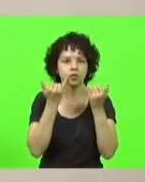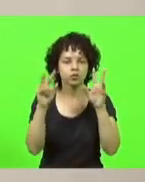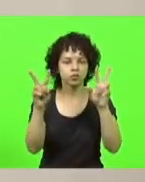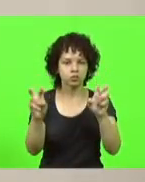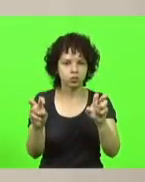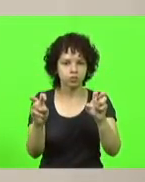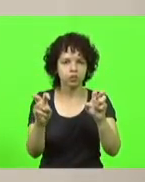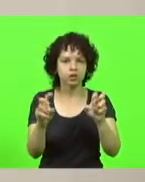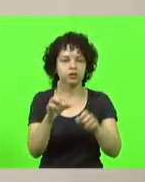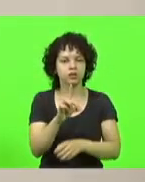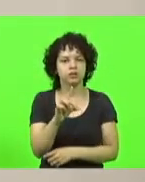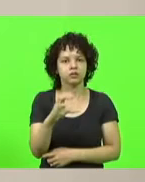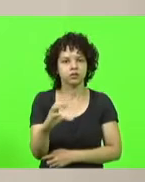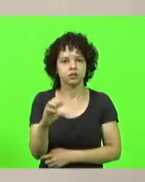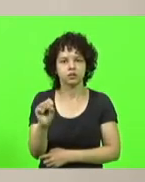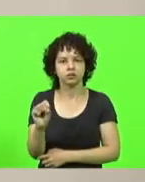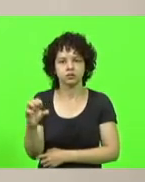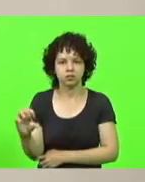PCSC